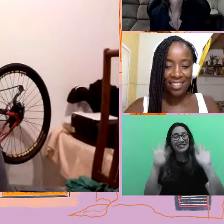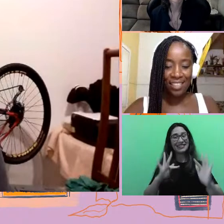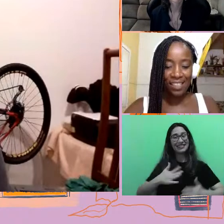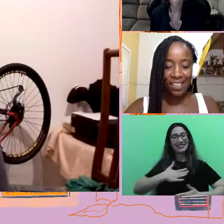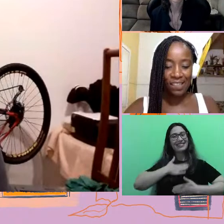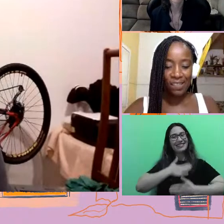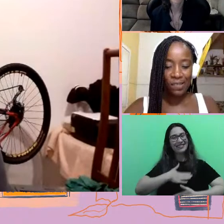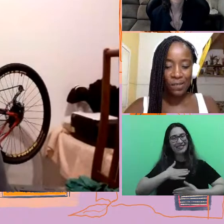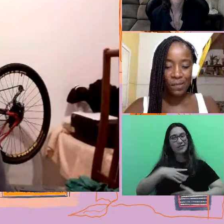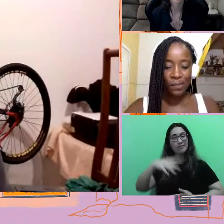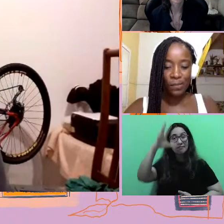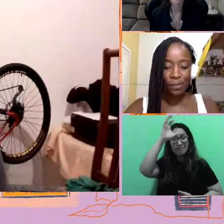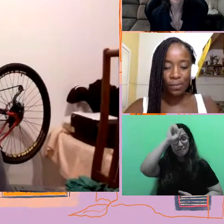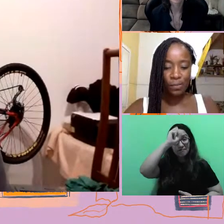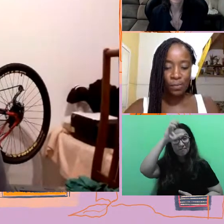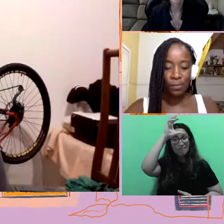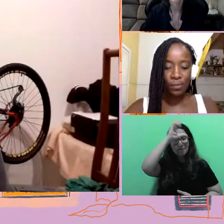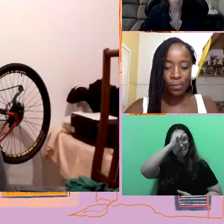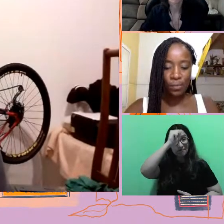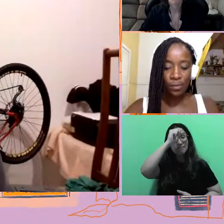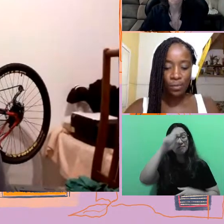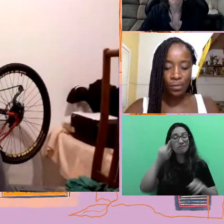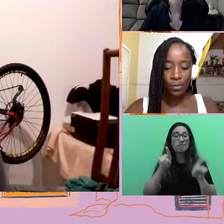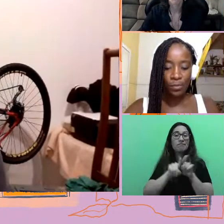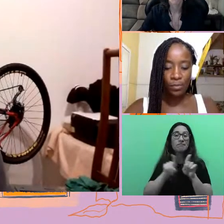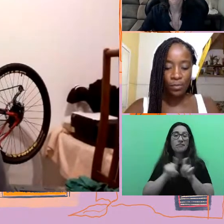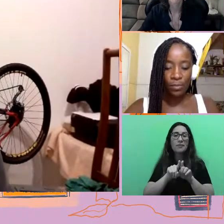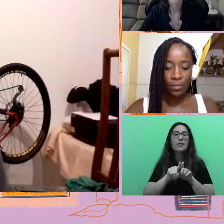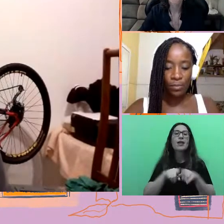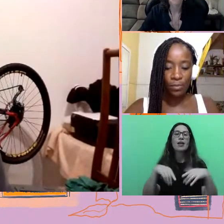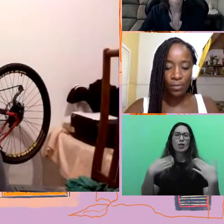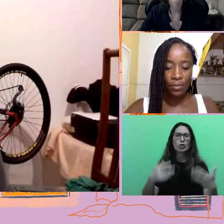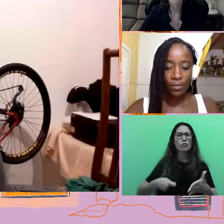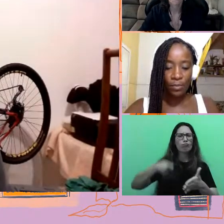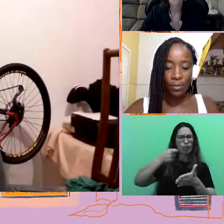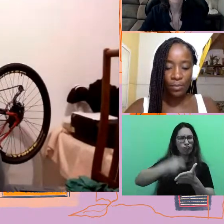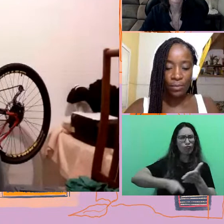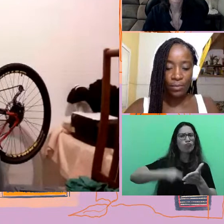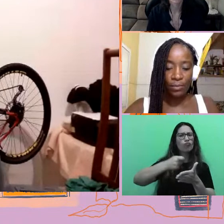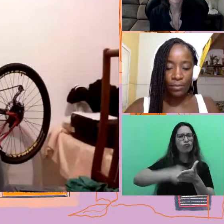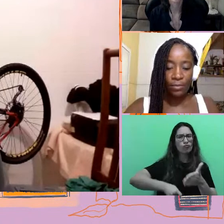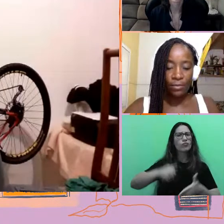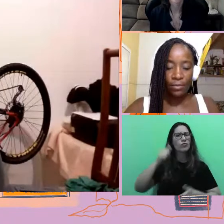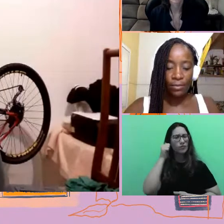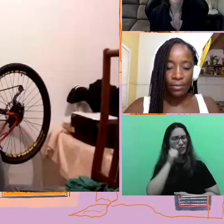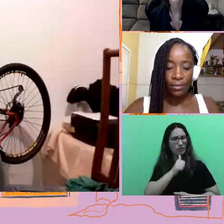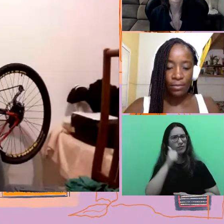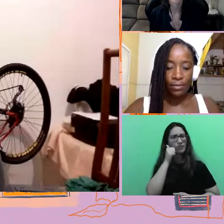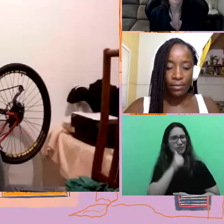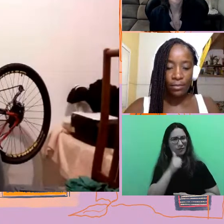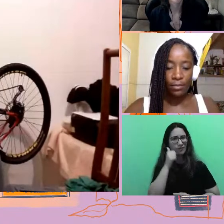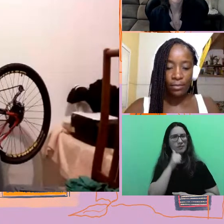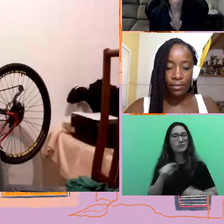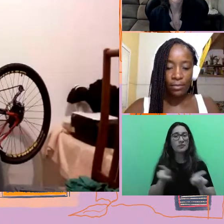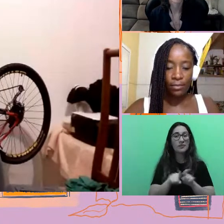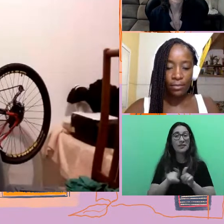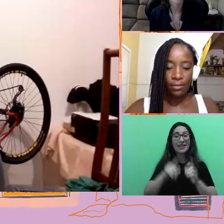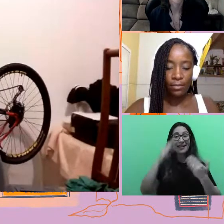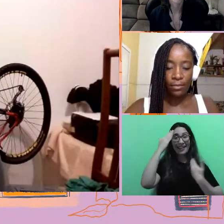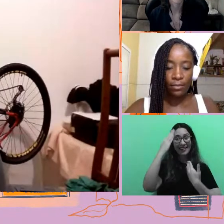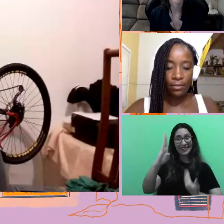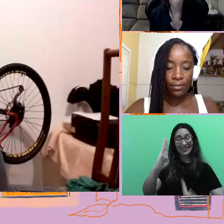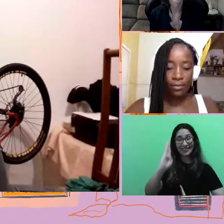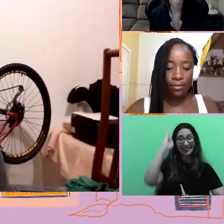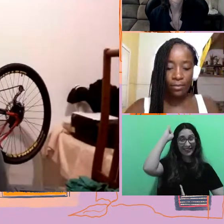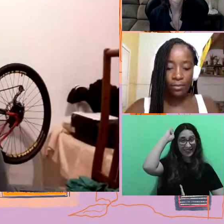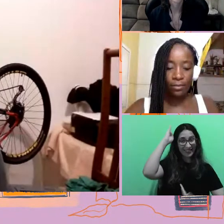aprender mais também sobre essas lutas, né, das mulheres, né. Agradeço o Sesc também pelo